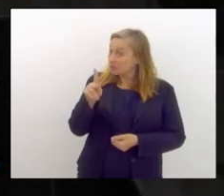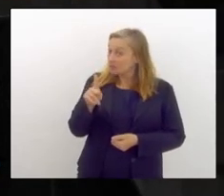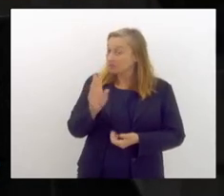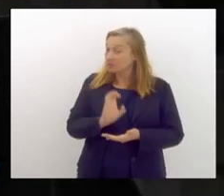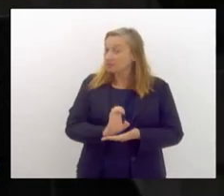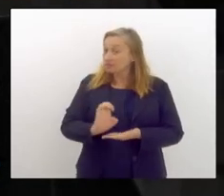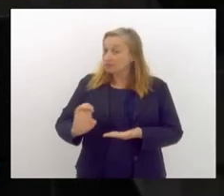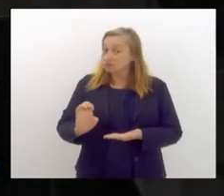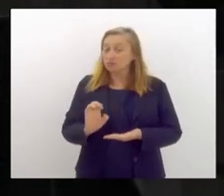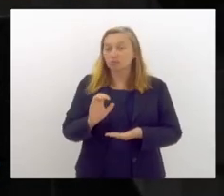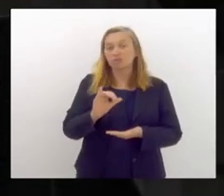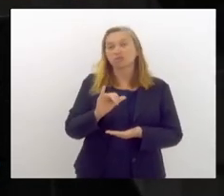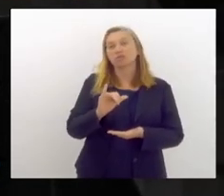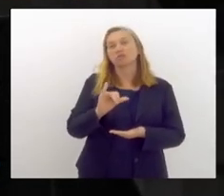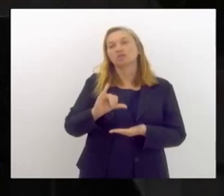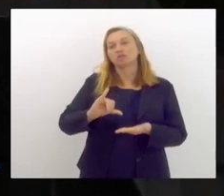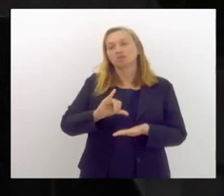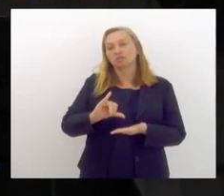de óleo e gás